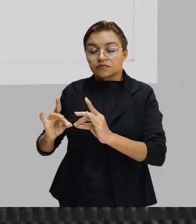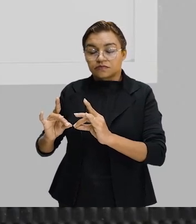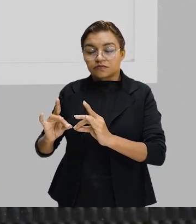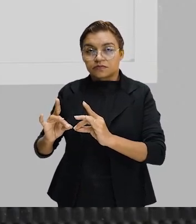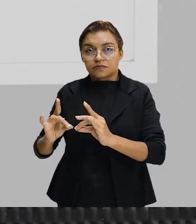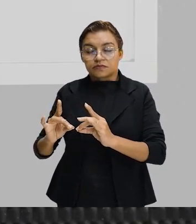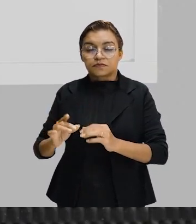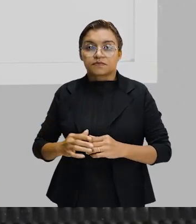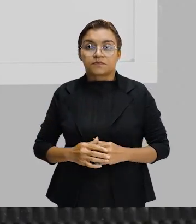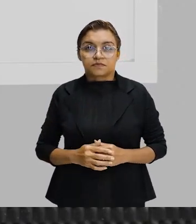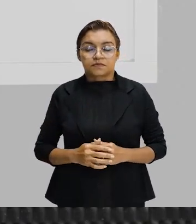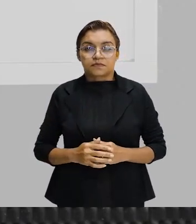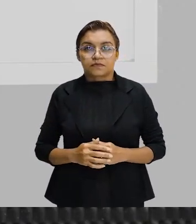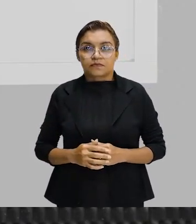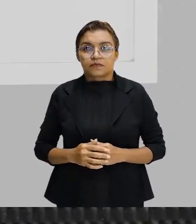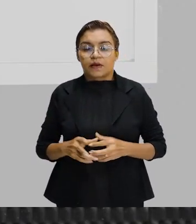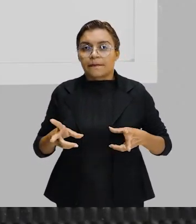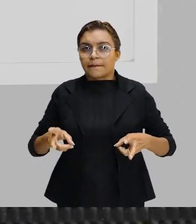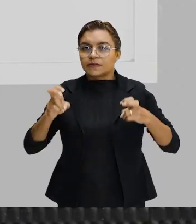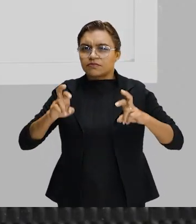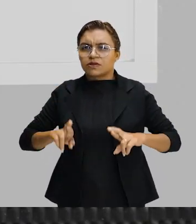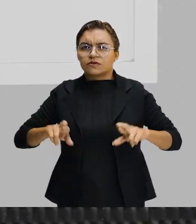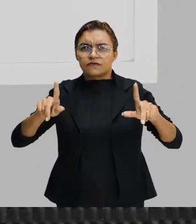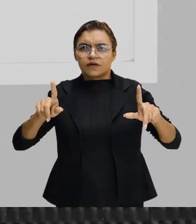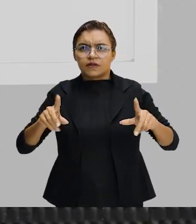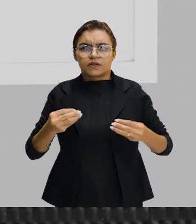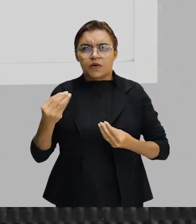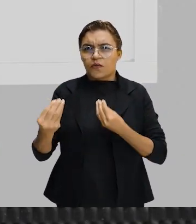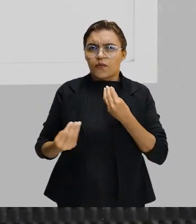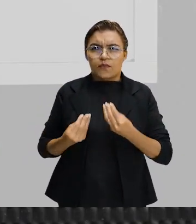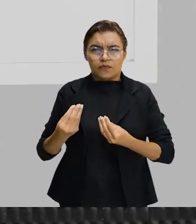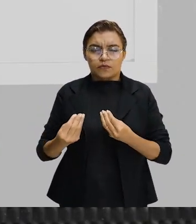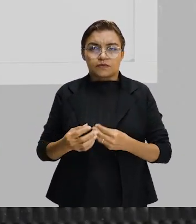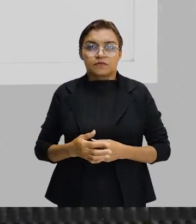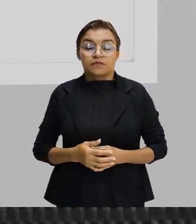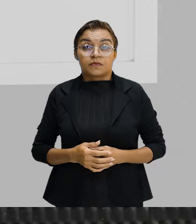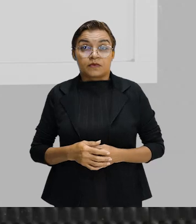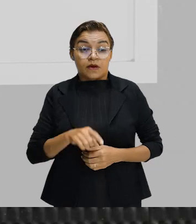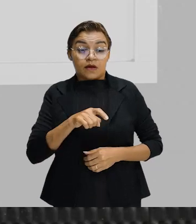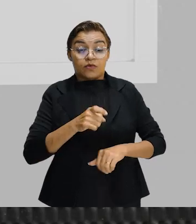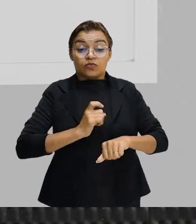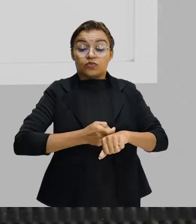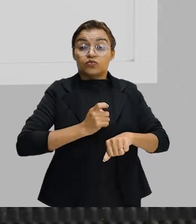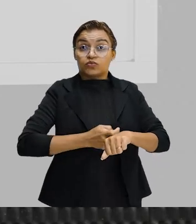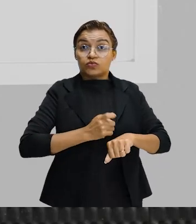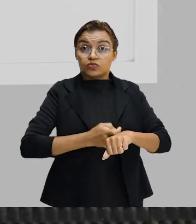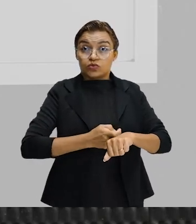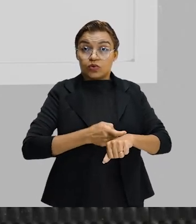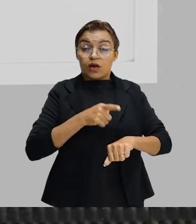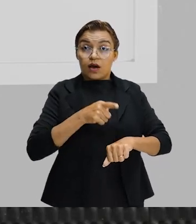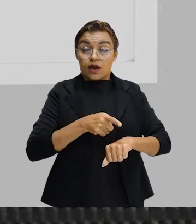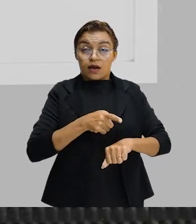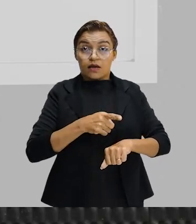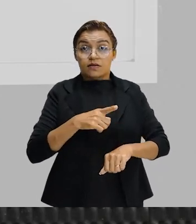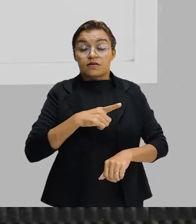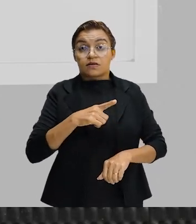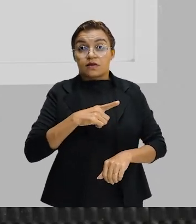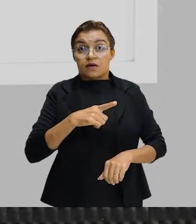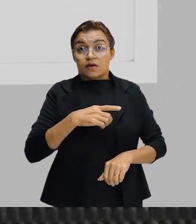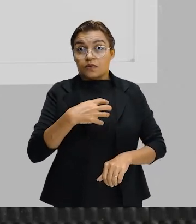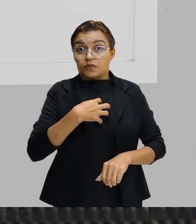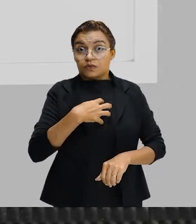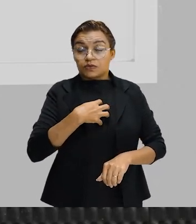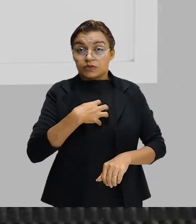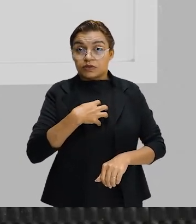deles dois. O sólido ele vai se diferenciar dos fluidos, certo? Porque o sólido ele é um estado físico, um estado